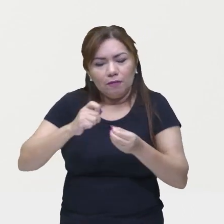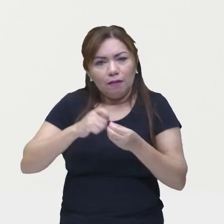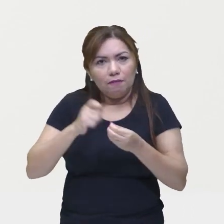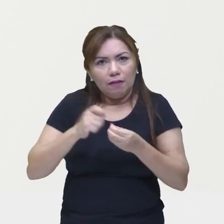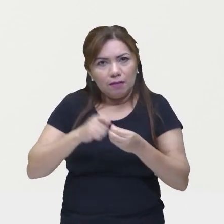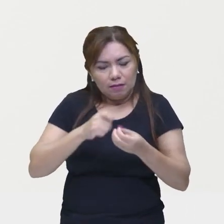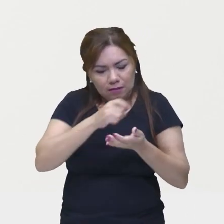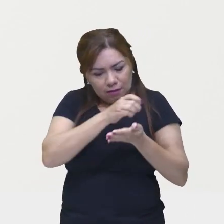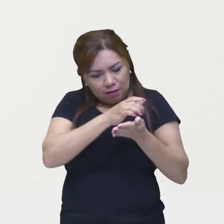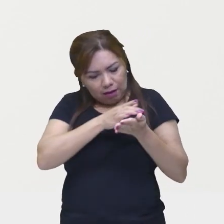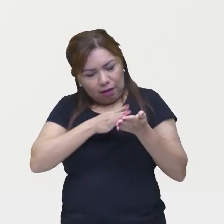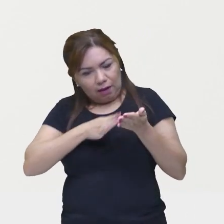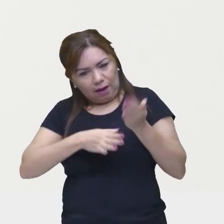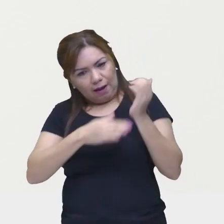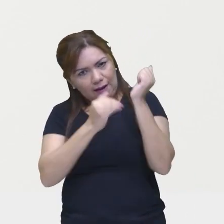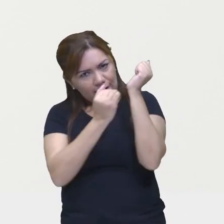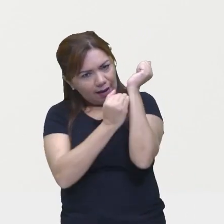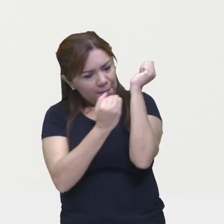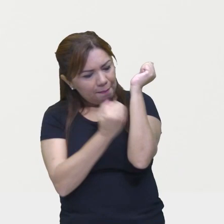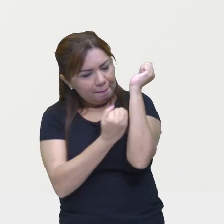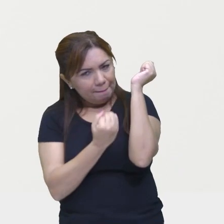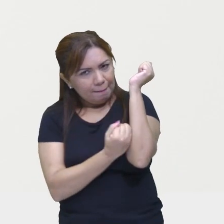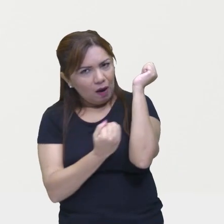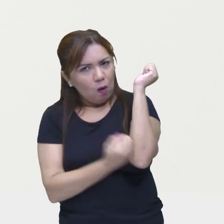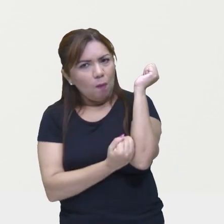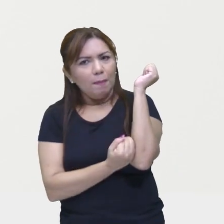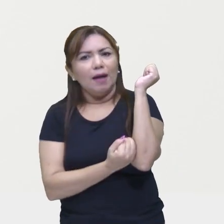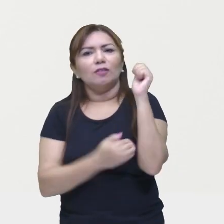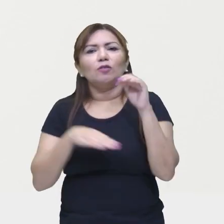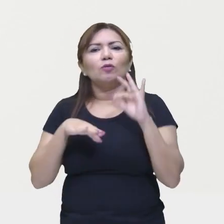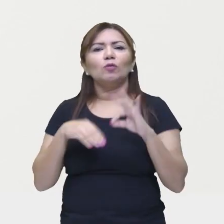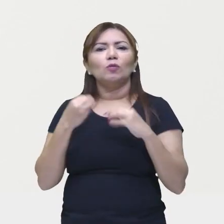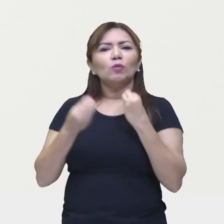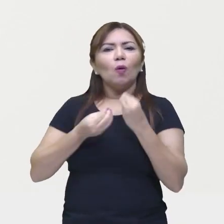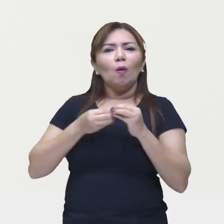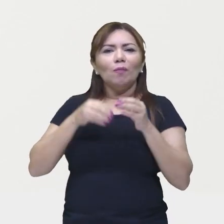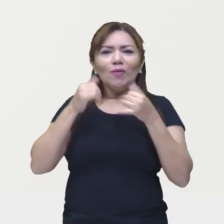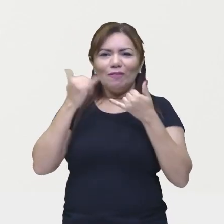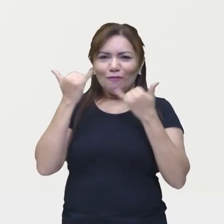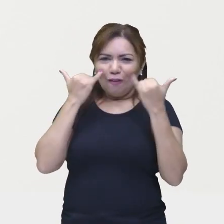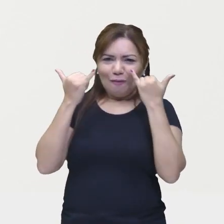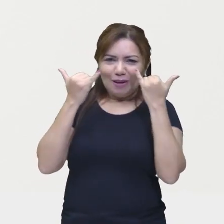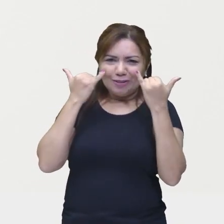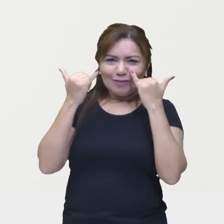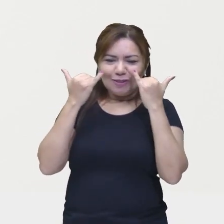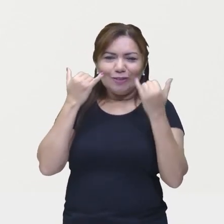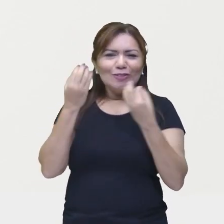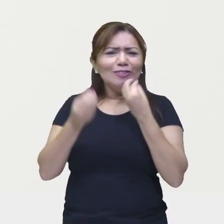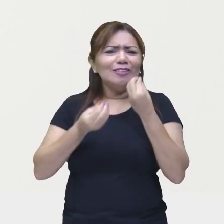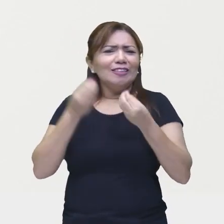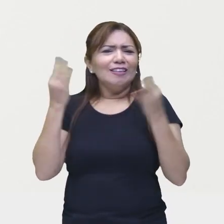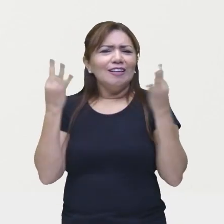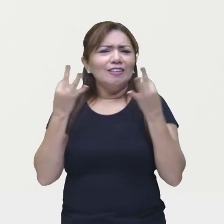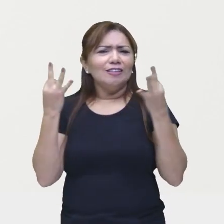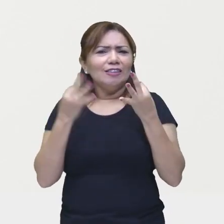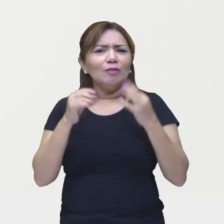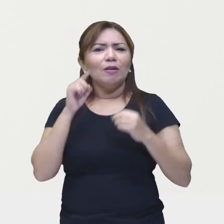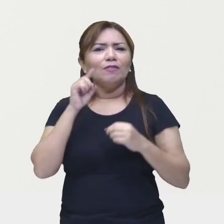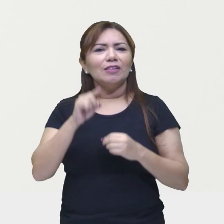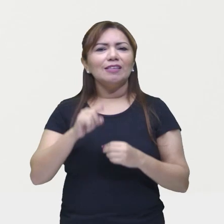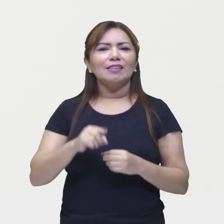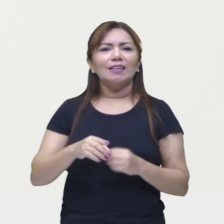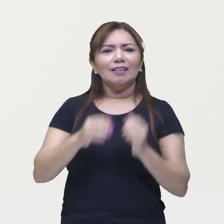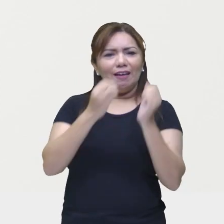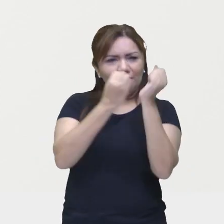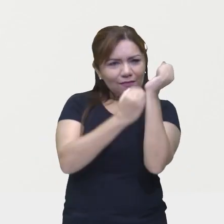parte instrucional do texto. Ele vai trazer as informações direitinho para você fazer essa